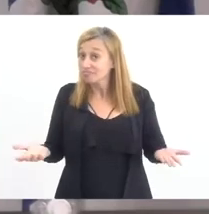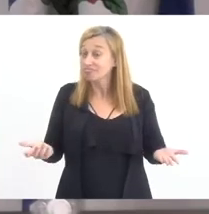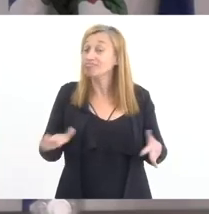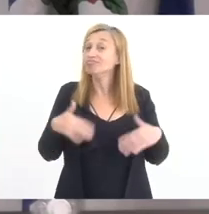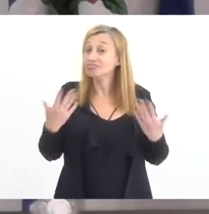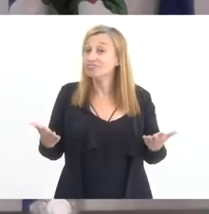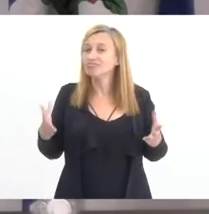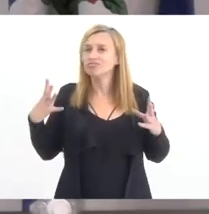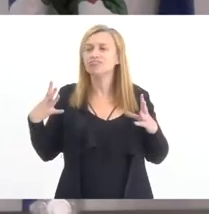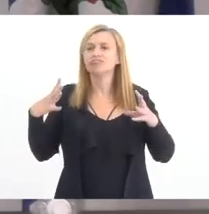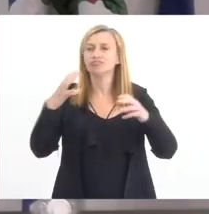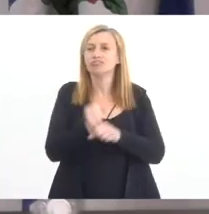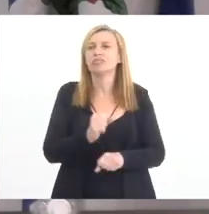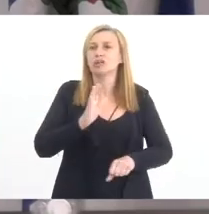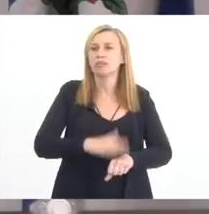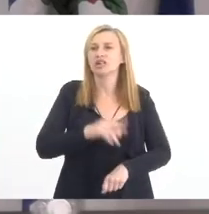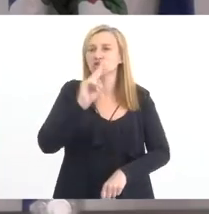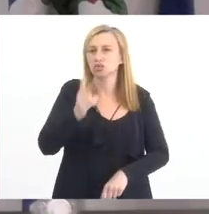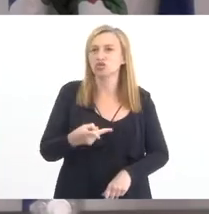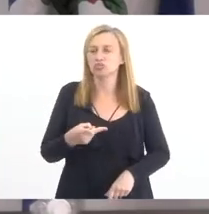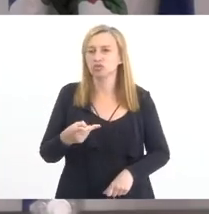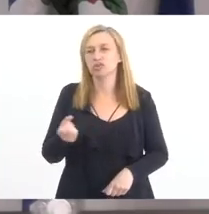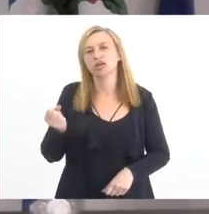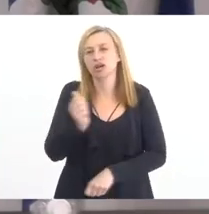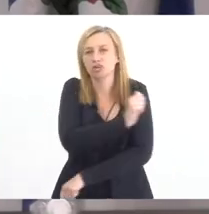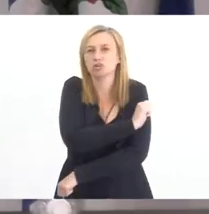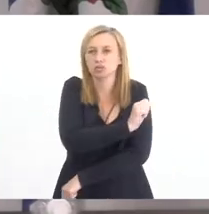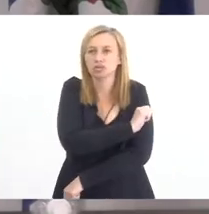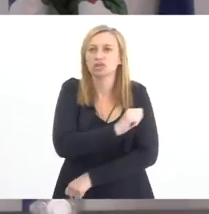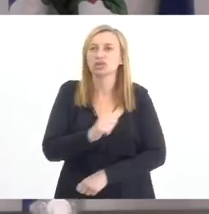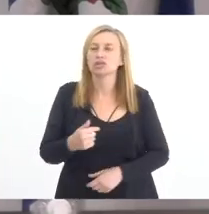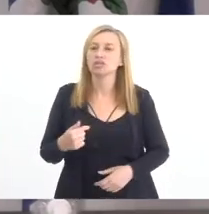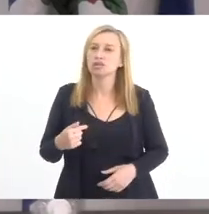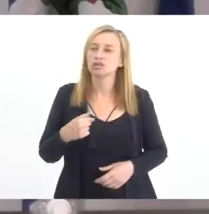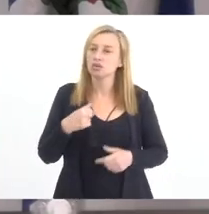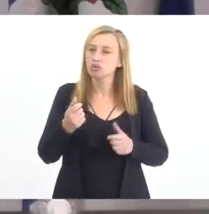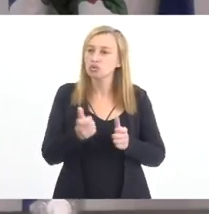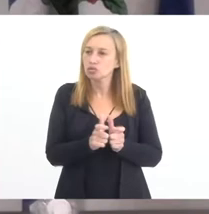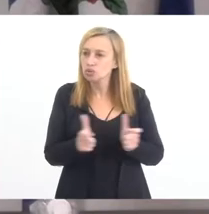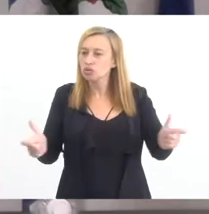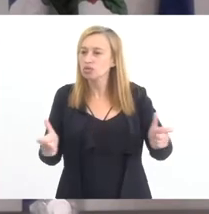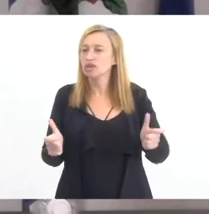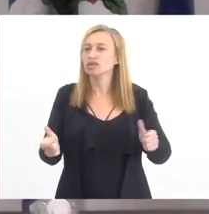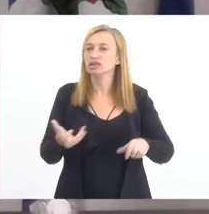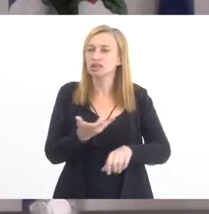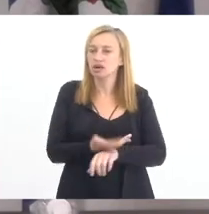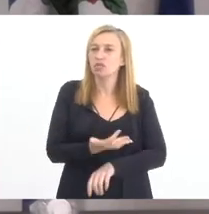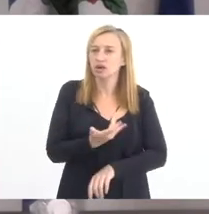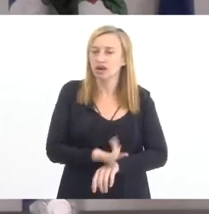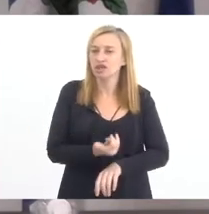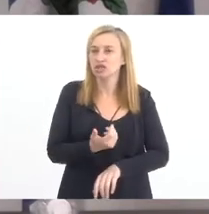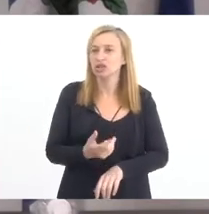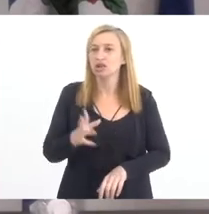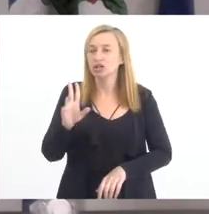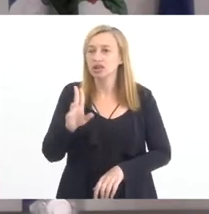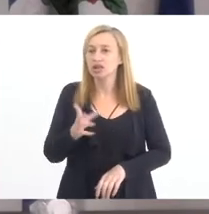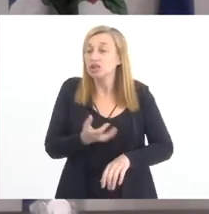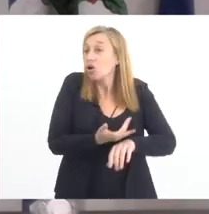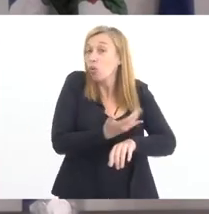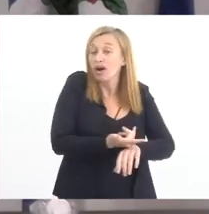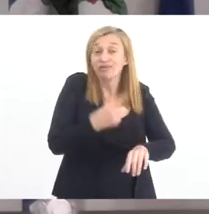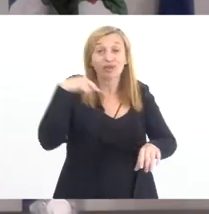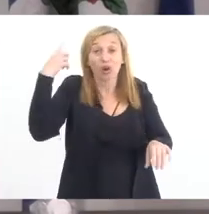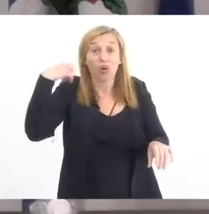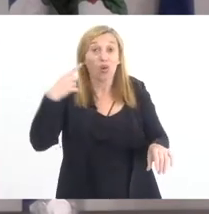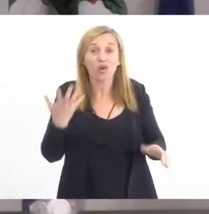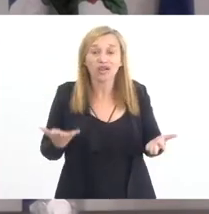Então, no total, são mais de 2 mil alunos. Nós seremos o maior polo da UERJ. E a UERJ não é louca, nem vai